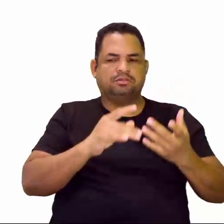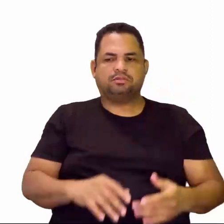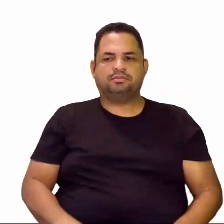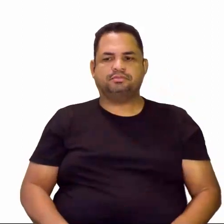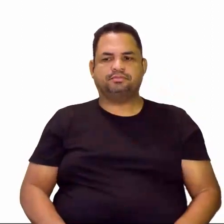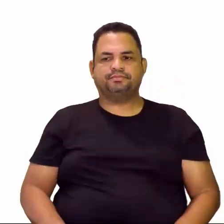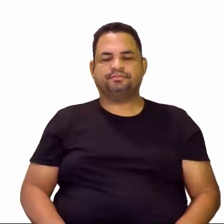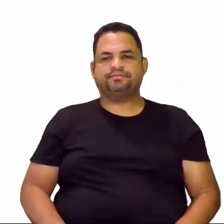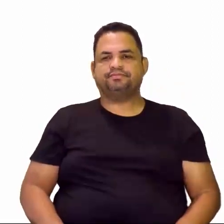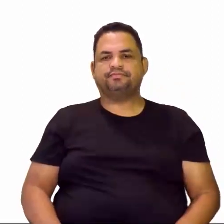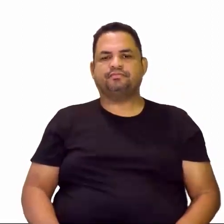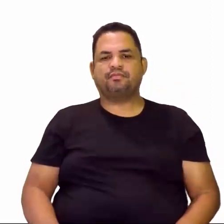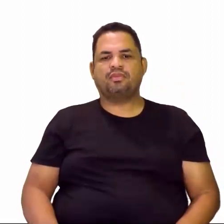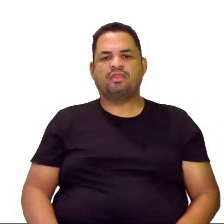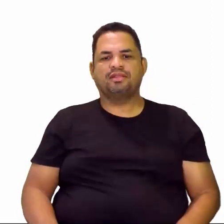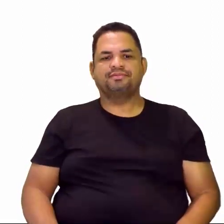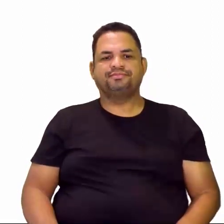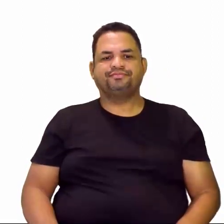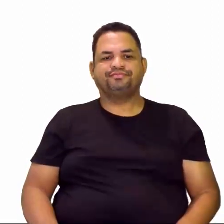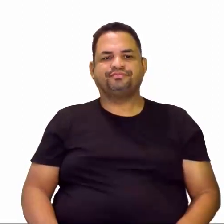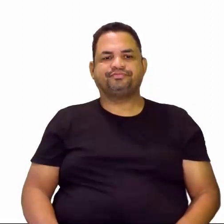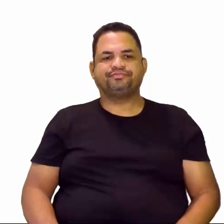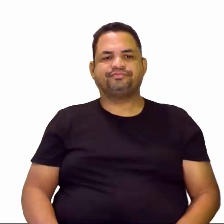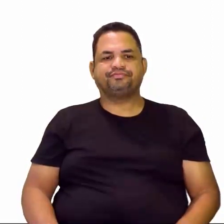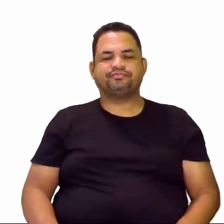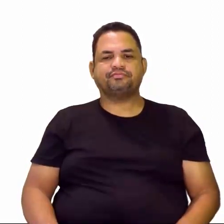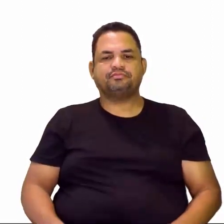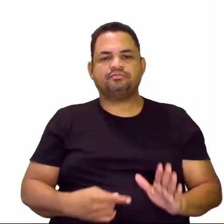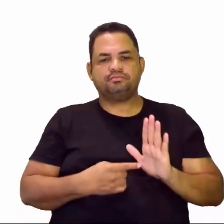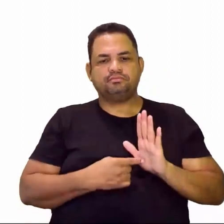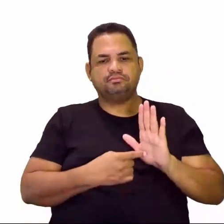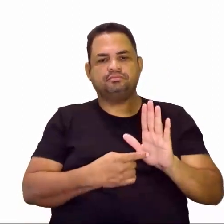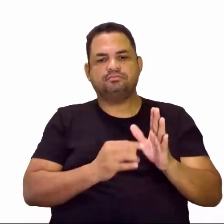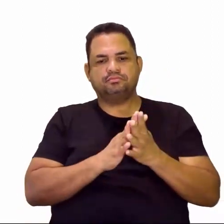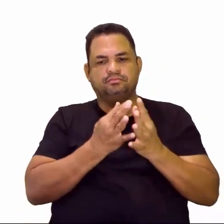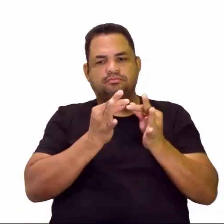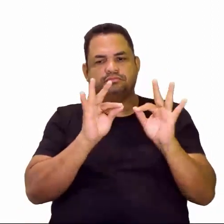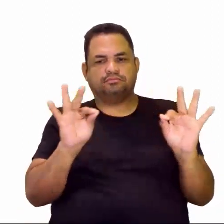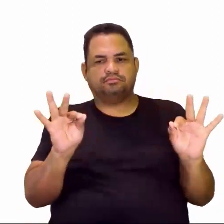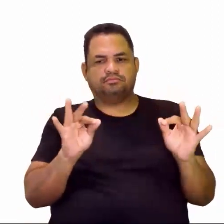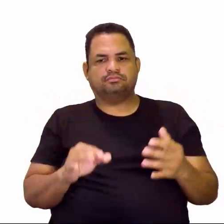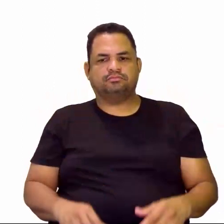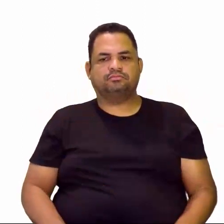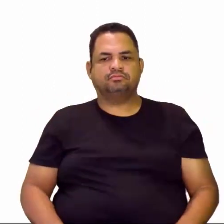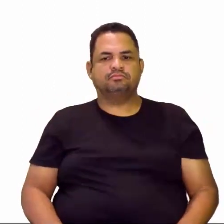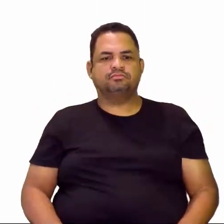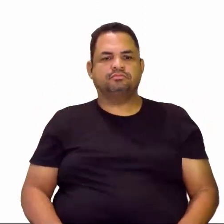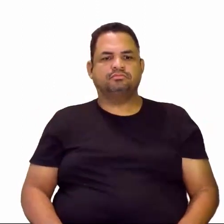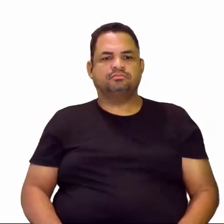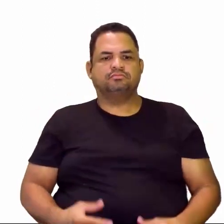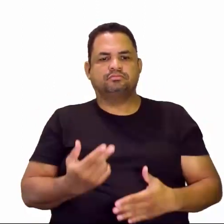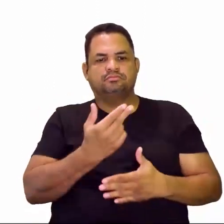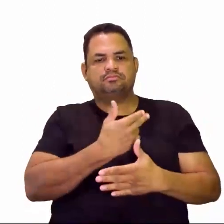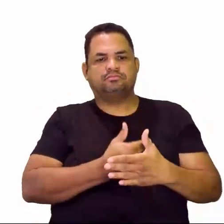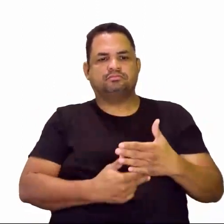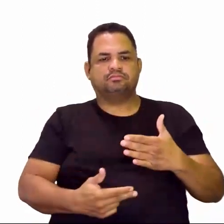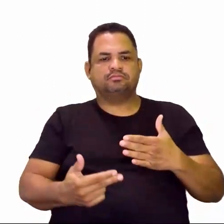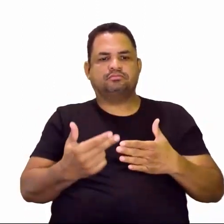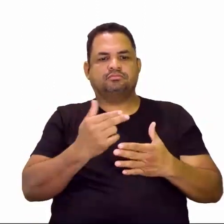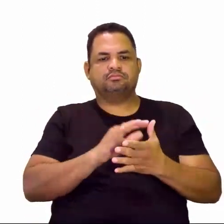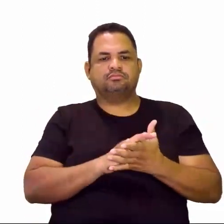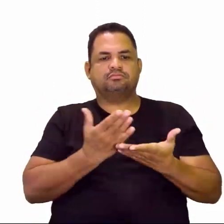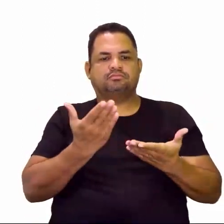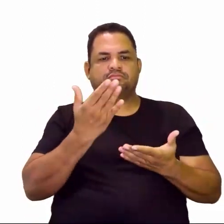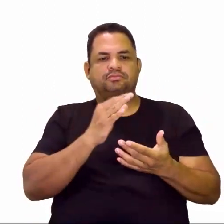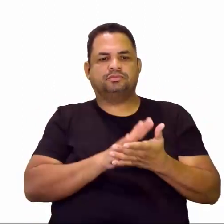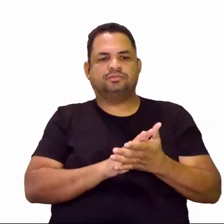né? E aí, uma demonstração simples, gravuras de quando a matéria